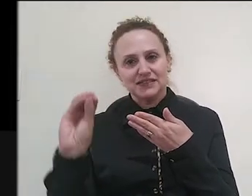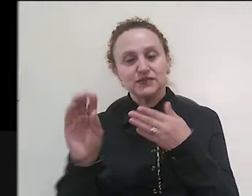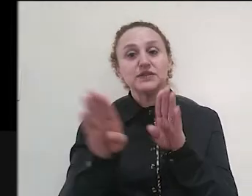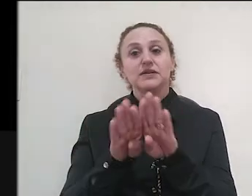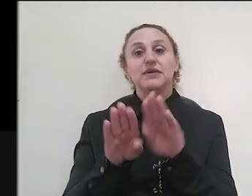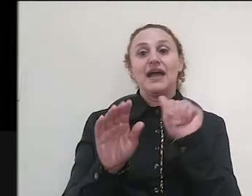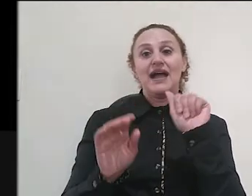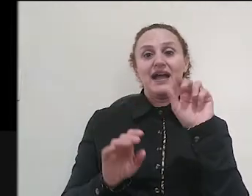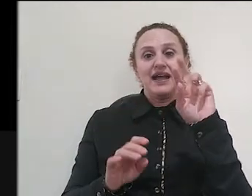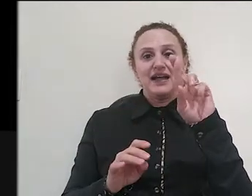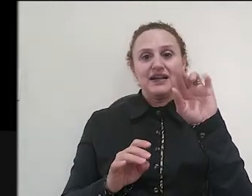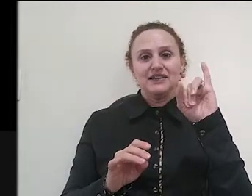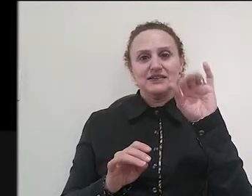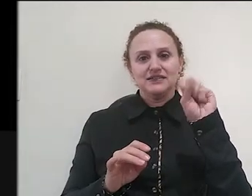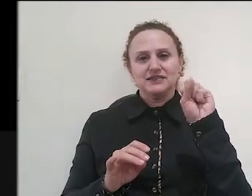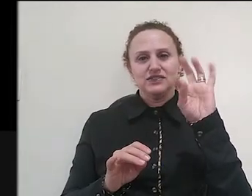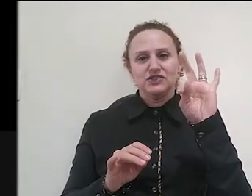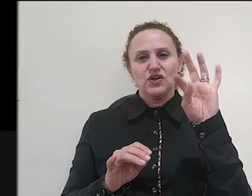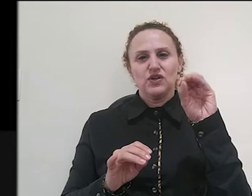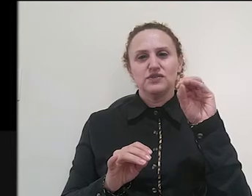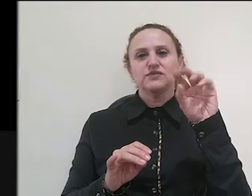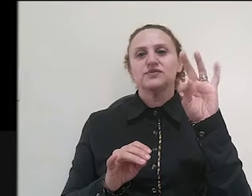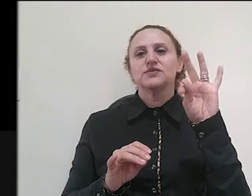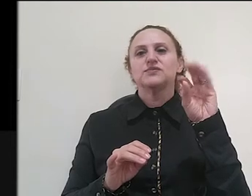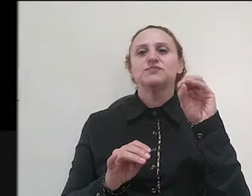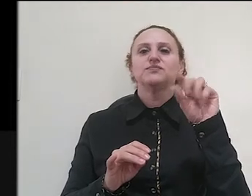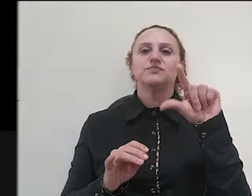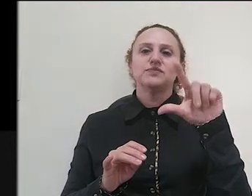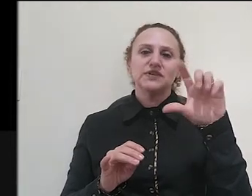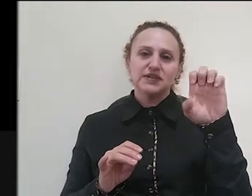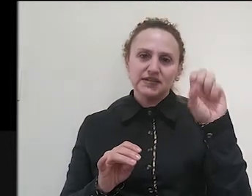o Aristóteles apontando para baixo. O Aristóteles, ele